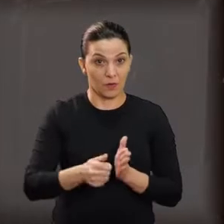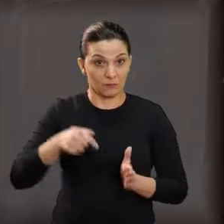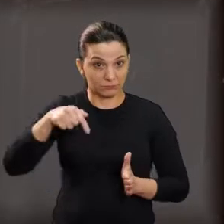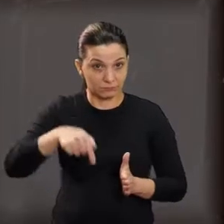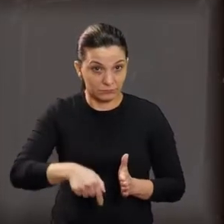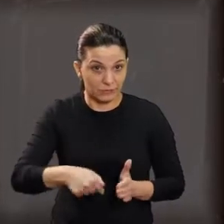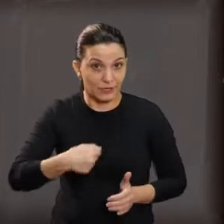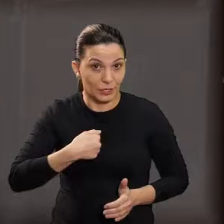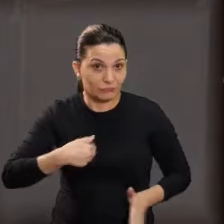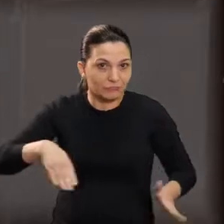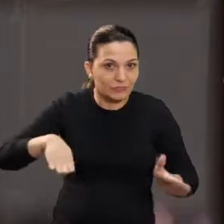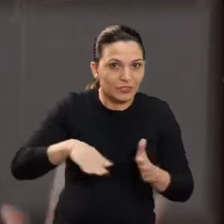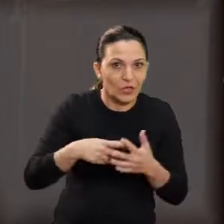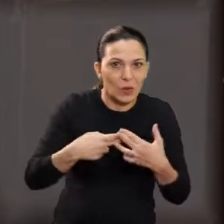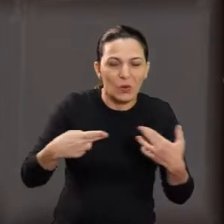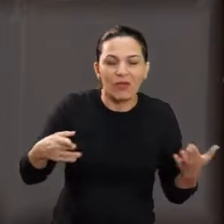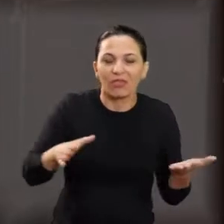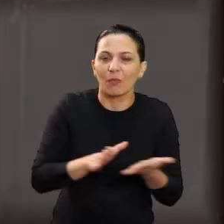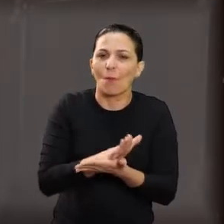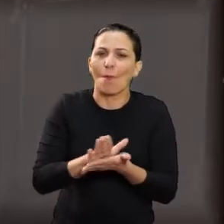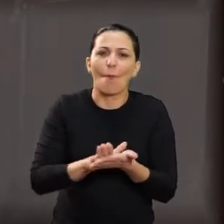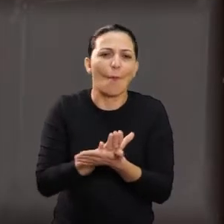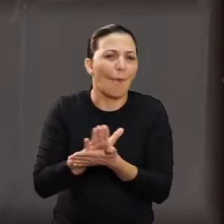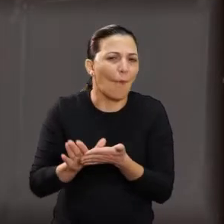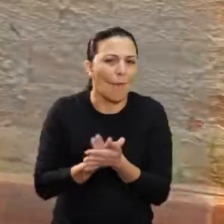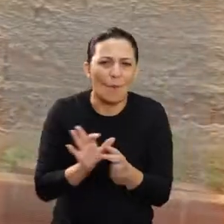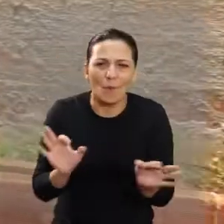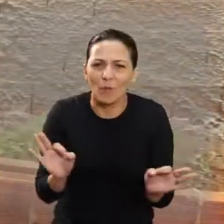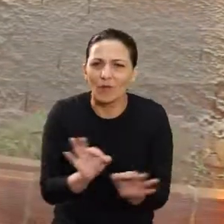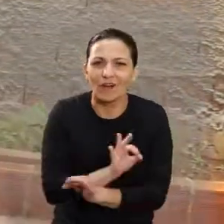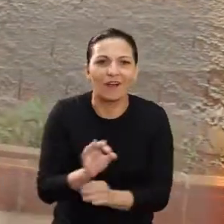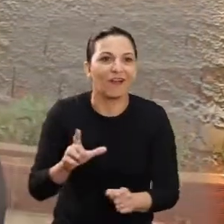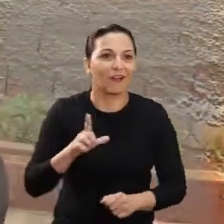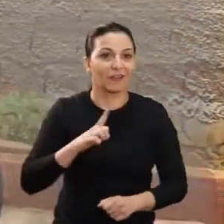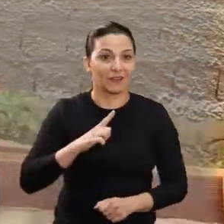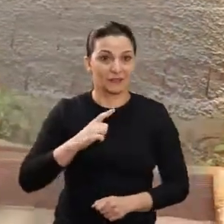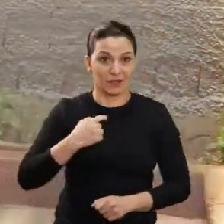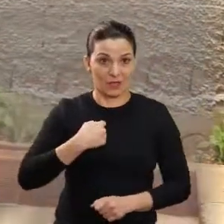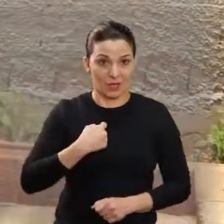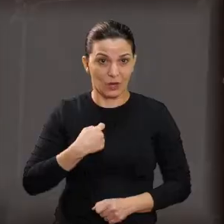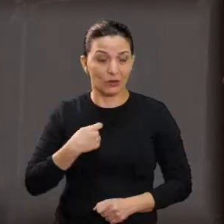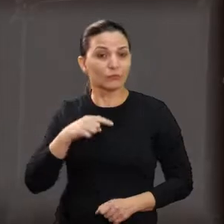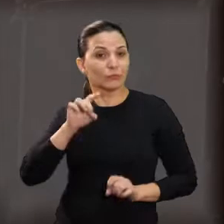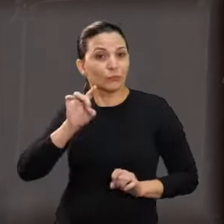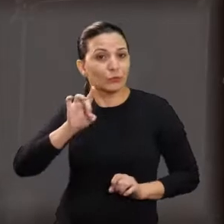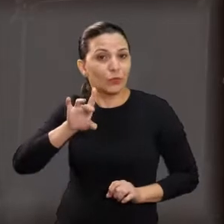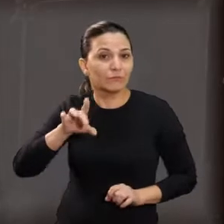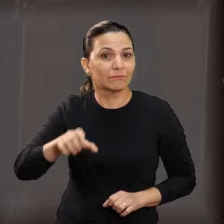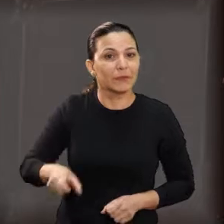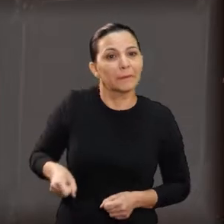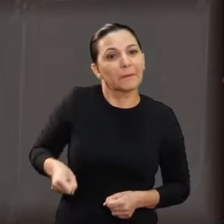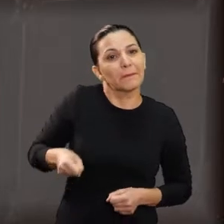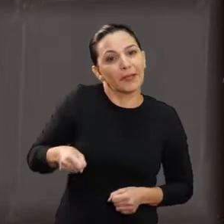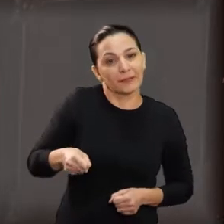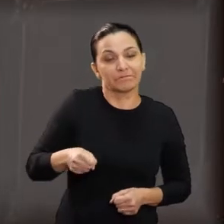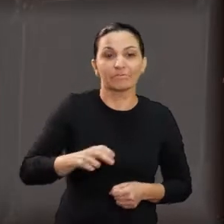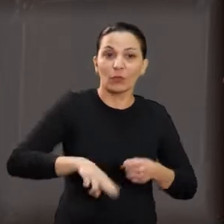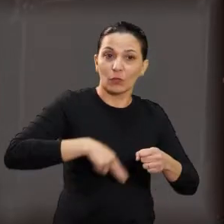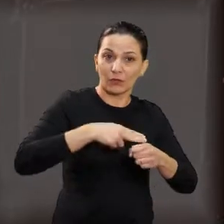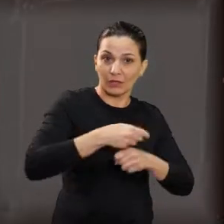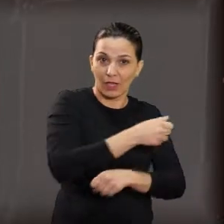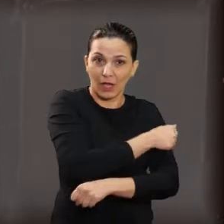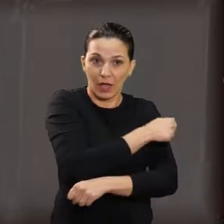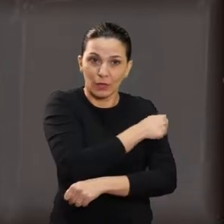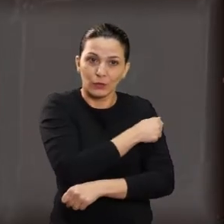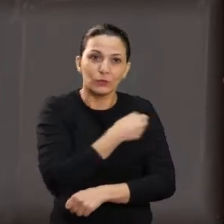Quando eu cheguei aqui praticamente, como se diz, com a roupa do corpo, né? Fui muito bem recebida